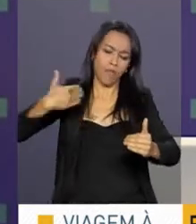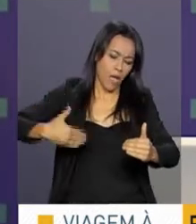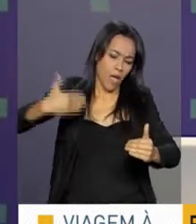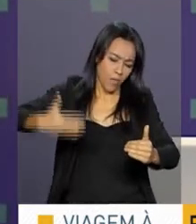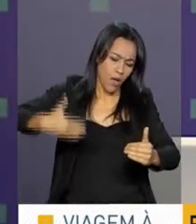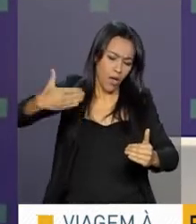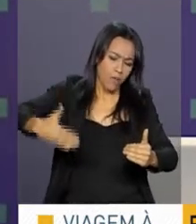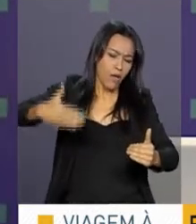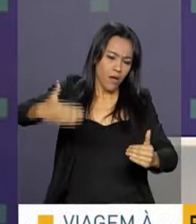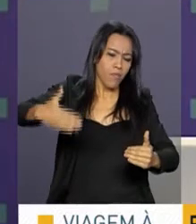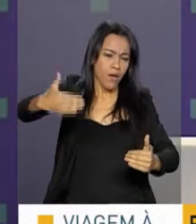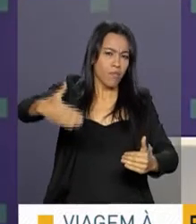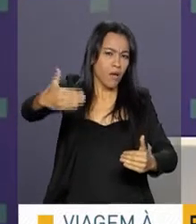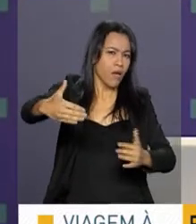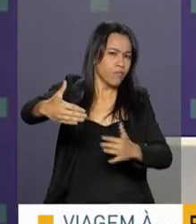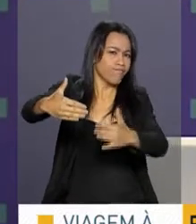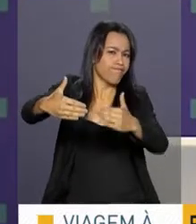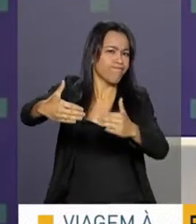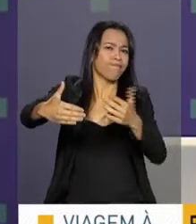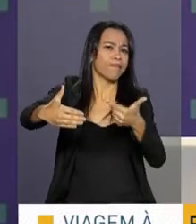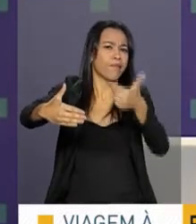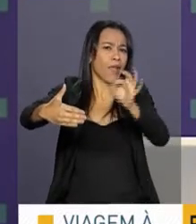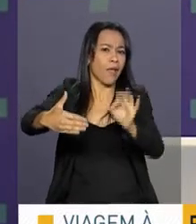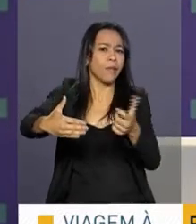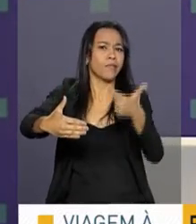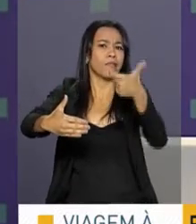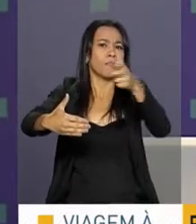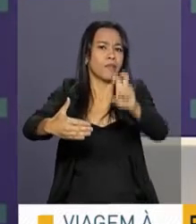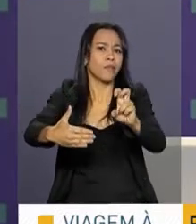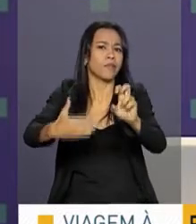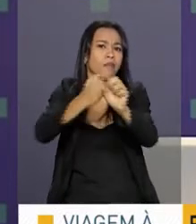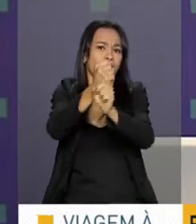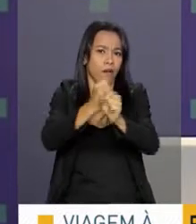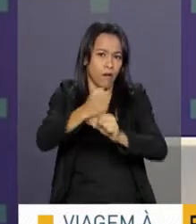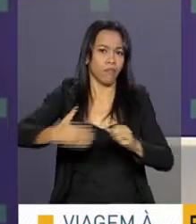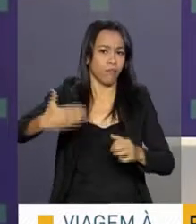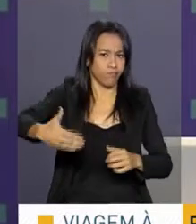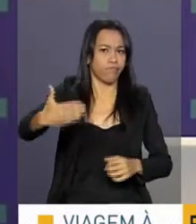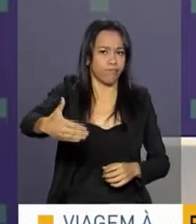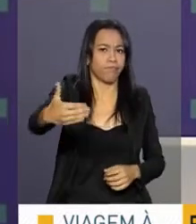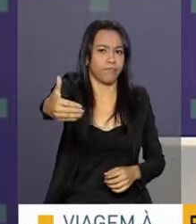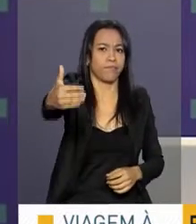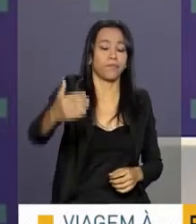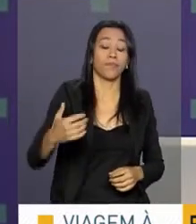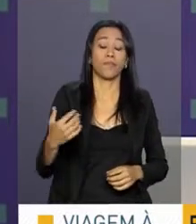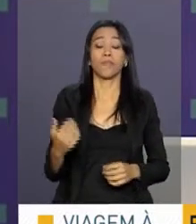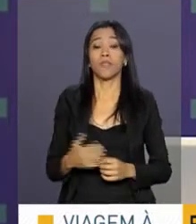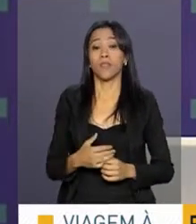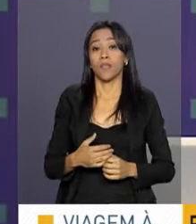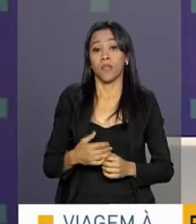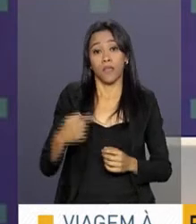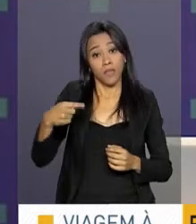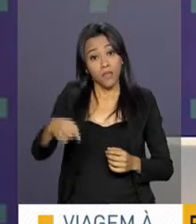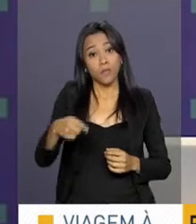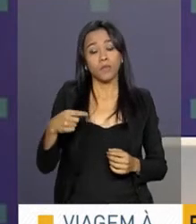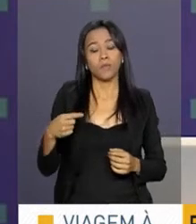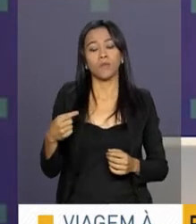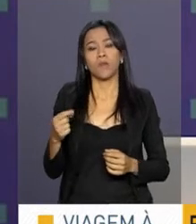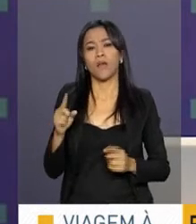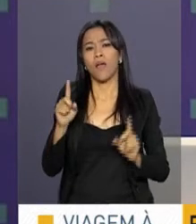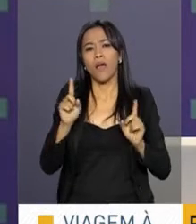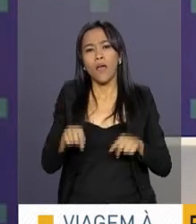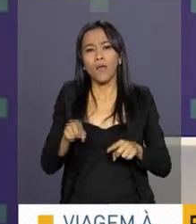pelo menos pelos próximos 10 ou 15 anos. E este longo ciclo é baseado